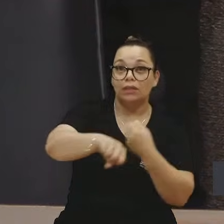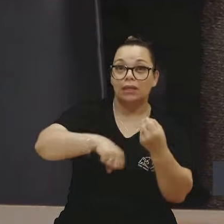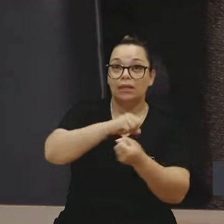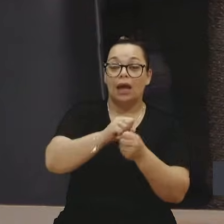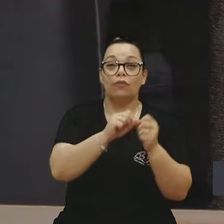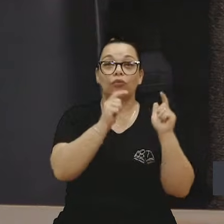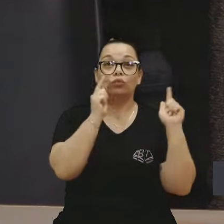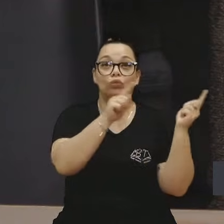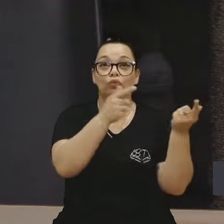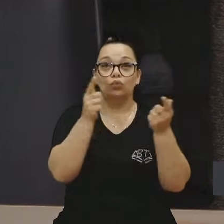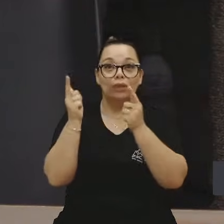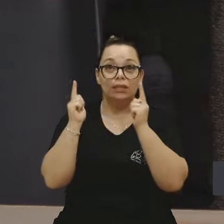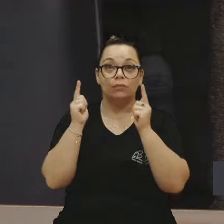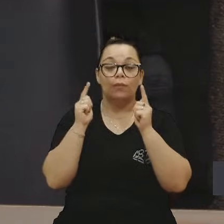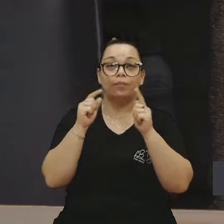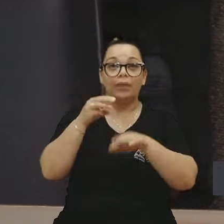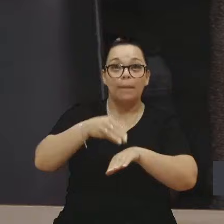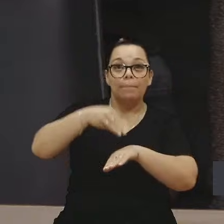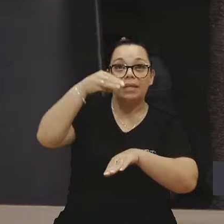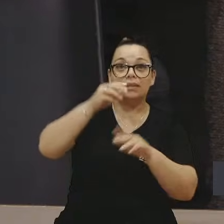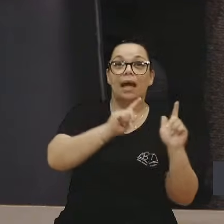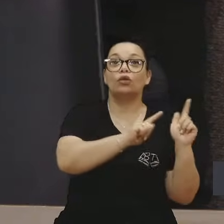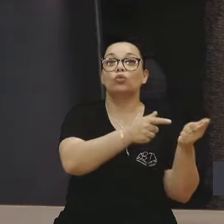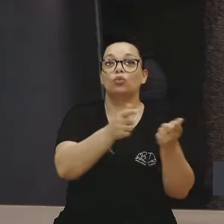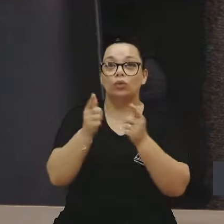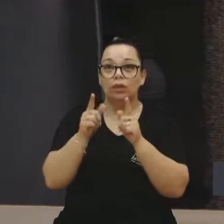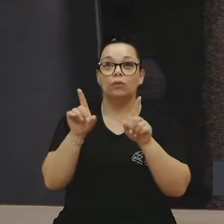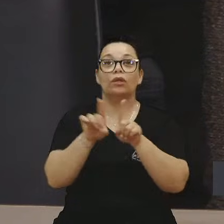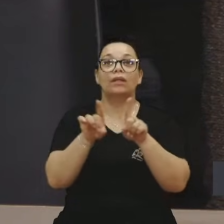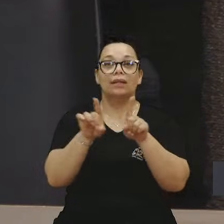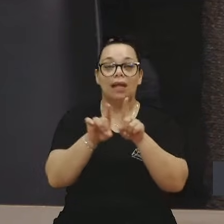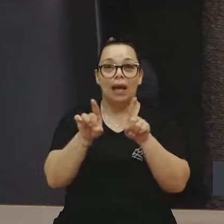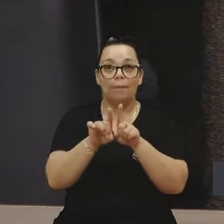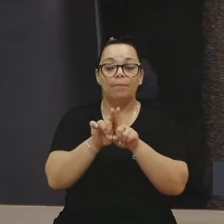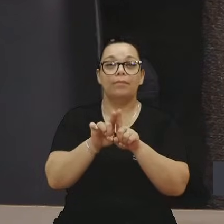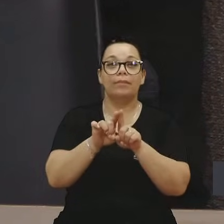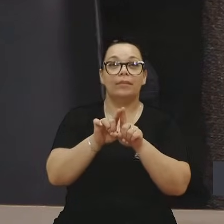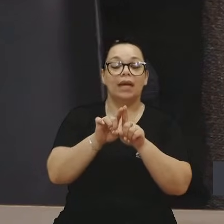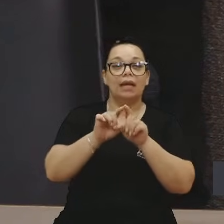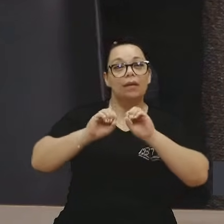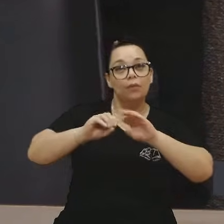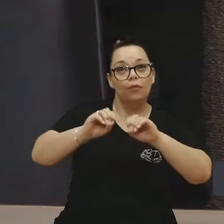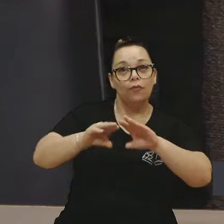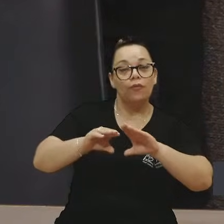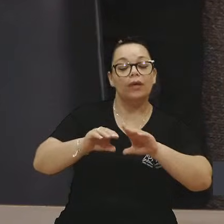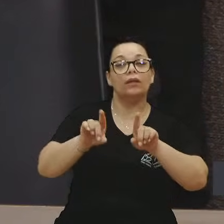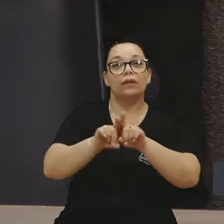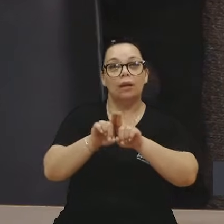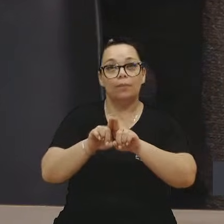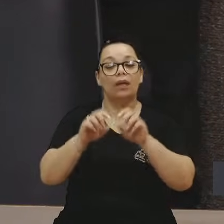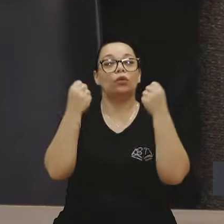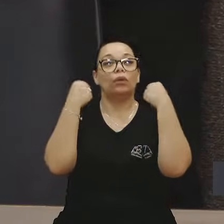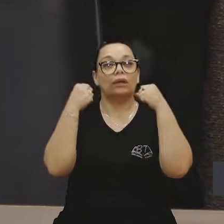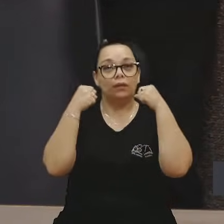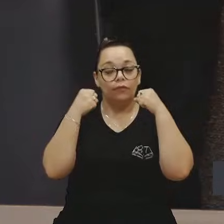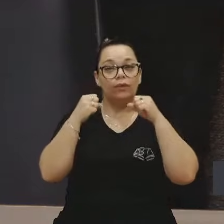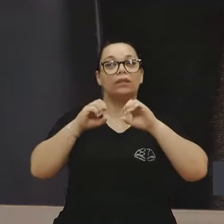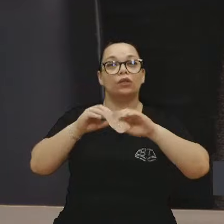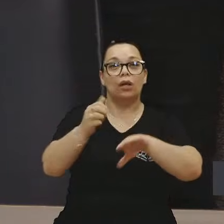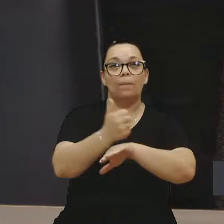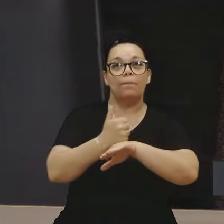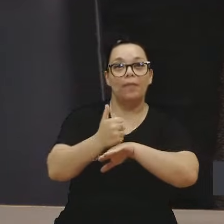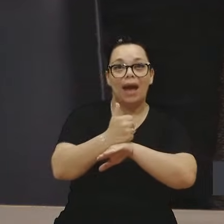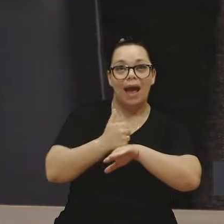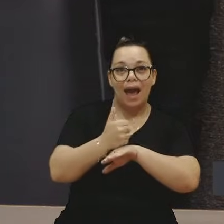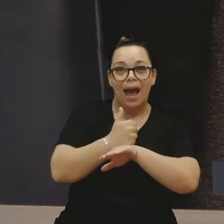Turismo. Mestrado em Turismo, tem experiência em docência em Educação e em Educação Física da Educação Básica